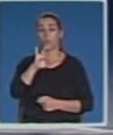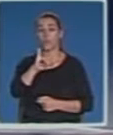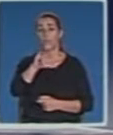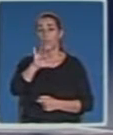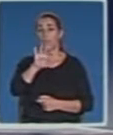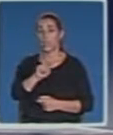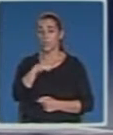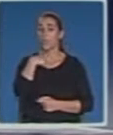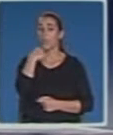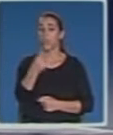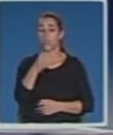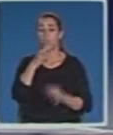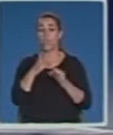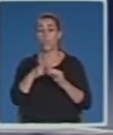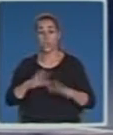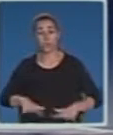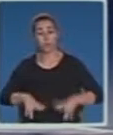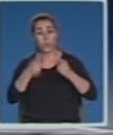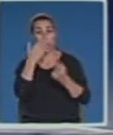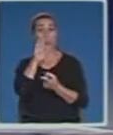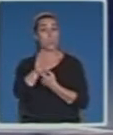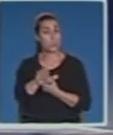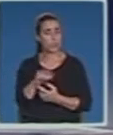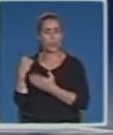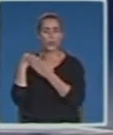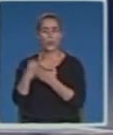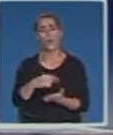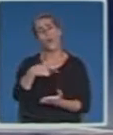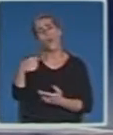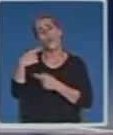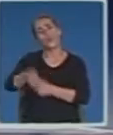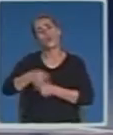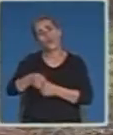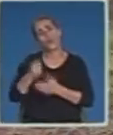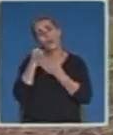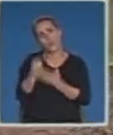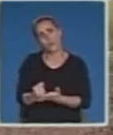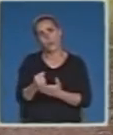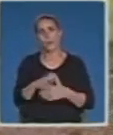um exemplo e que os apoios deveriam abranger outras culturas.